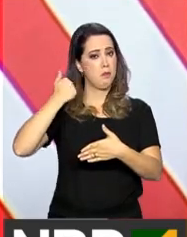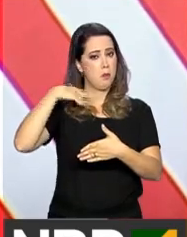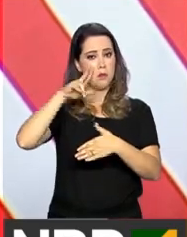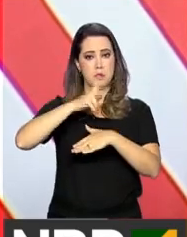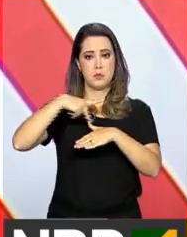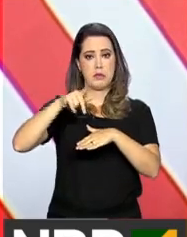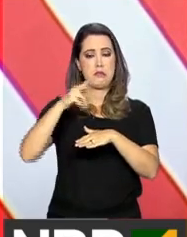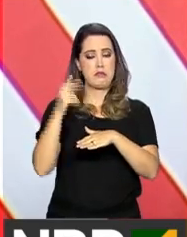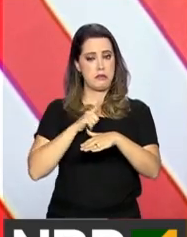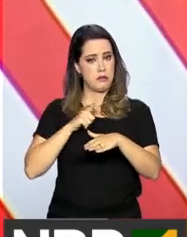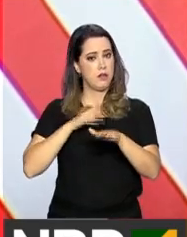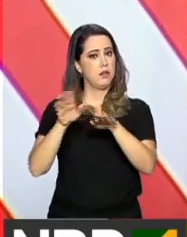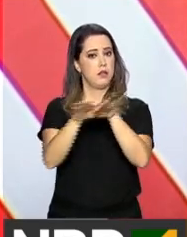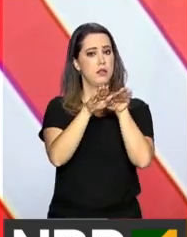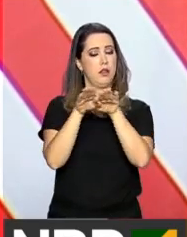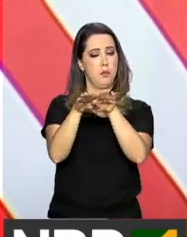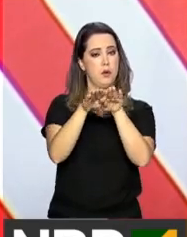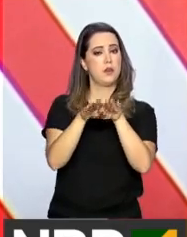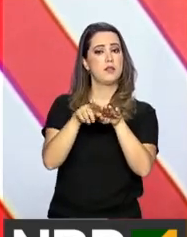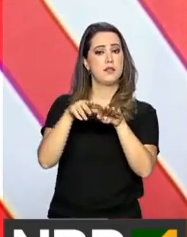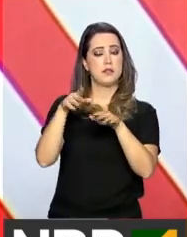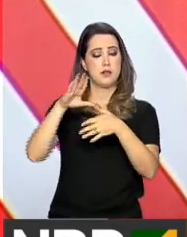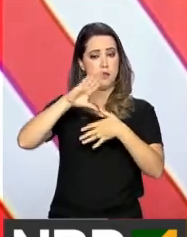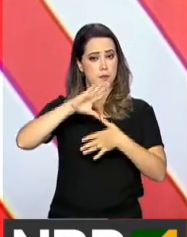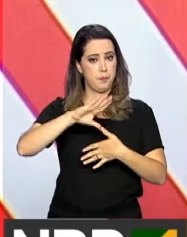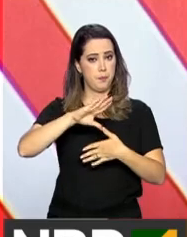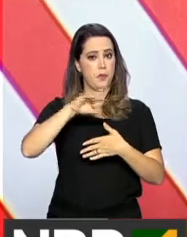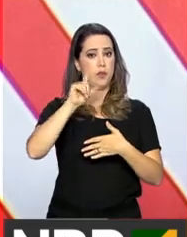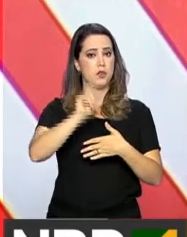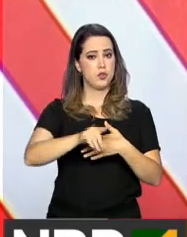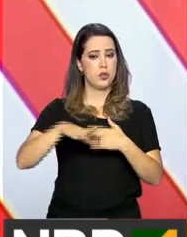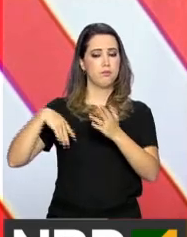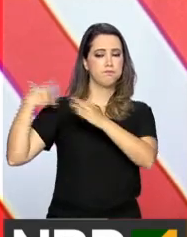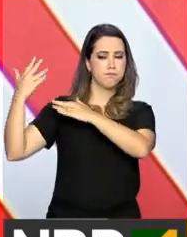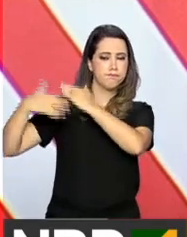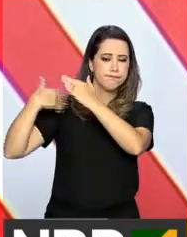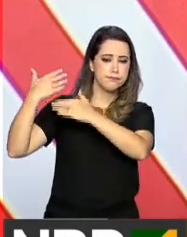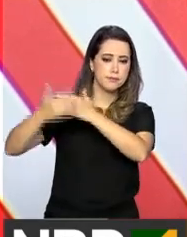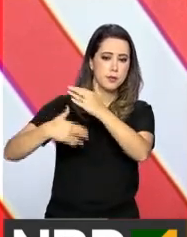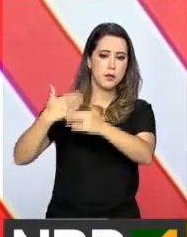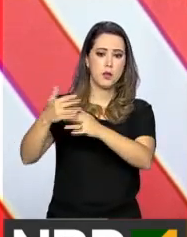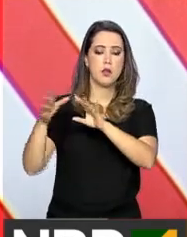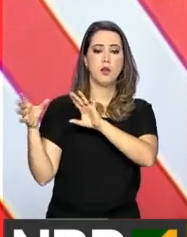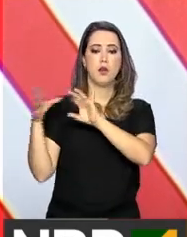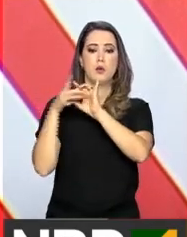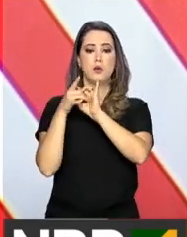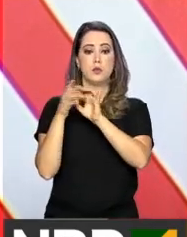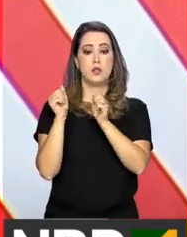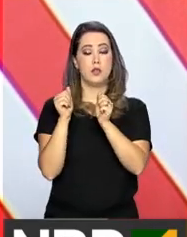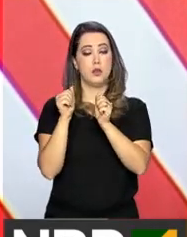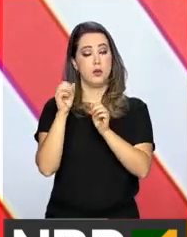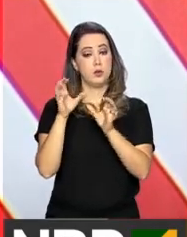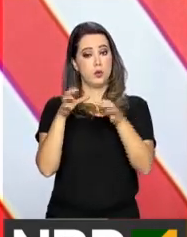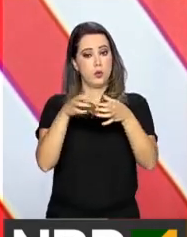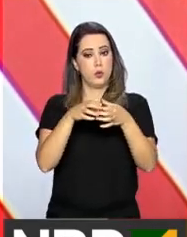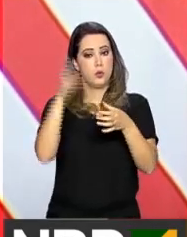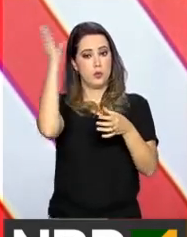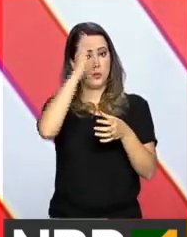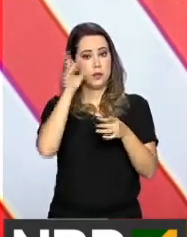é antiga e intensa a interação entre brasileiros